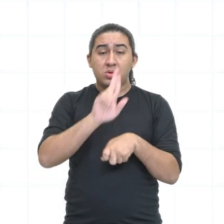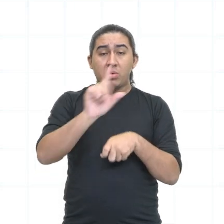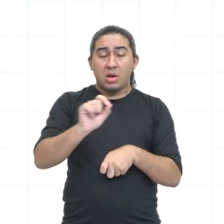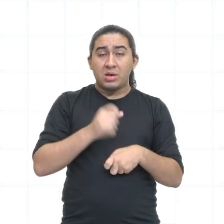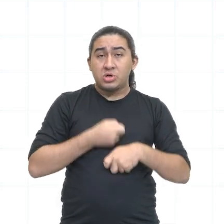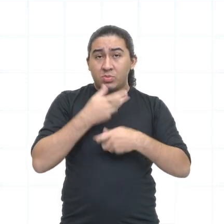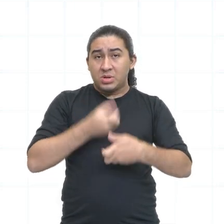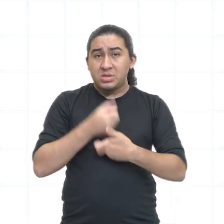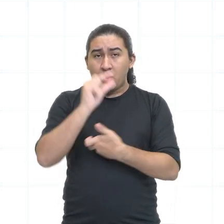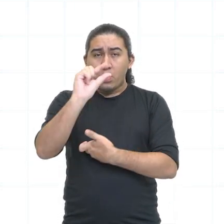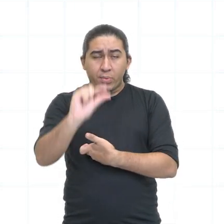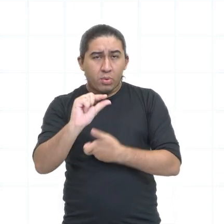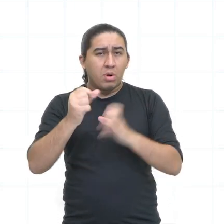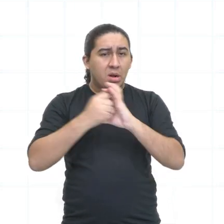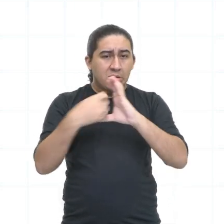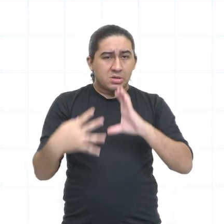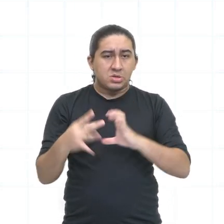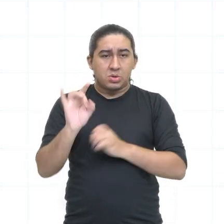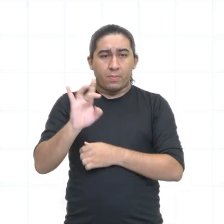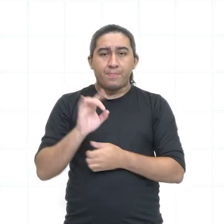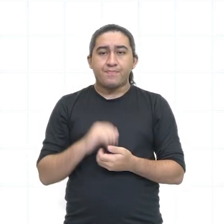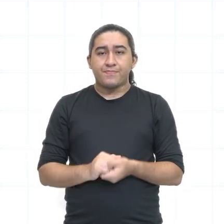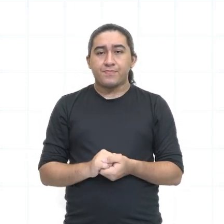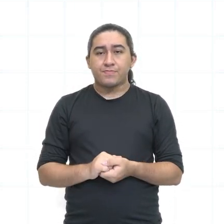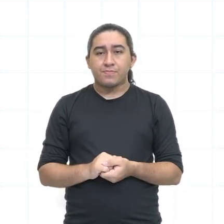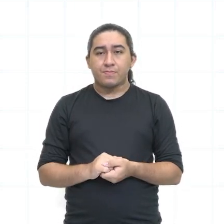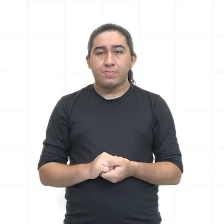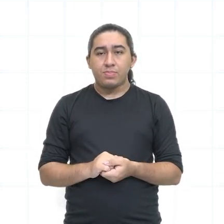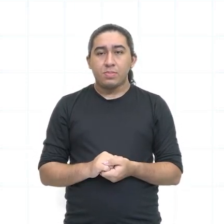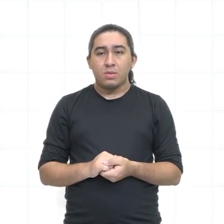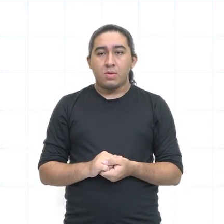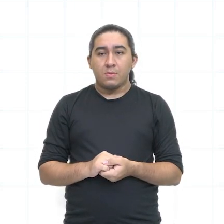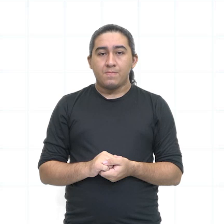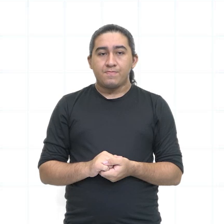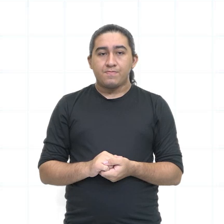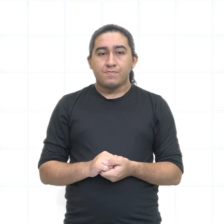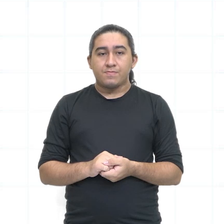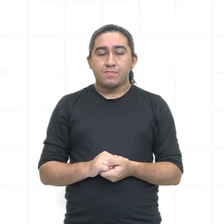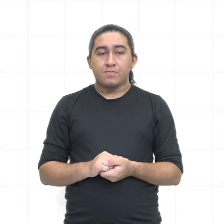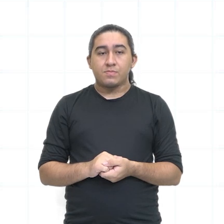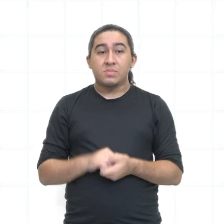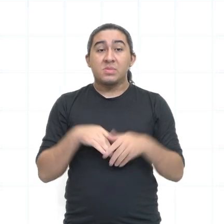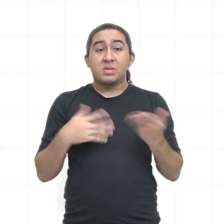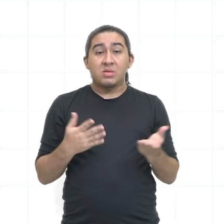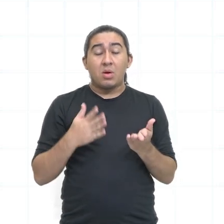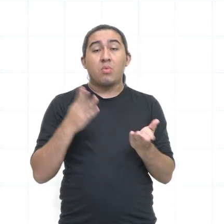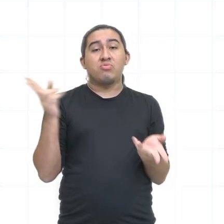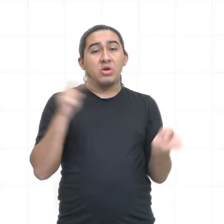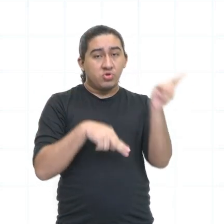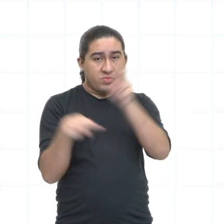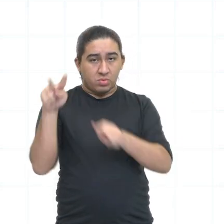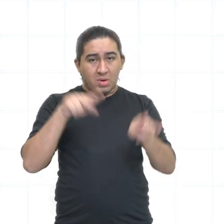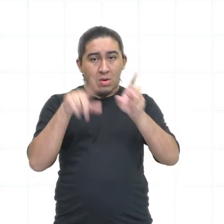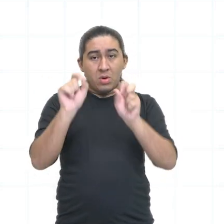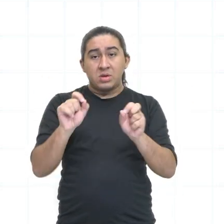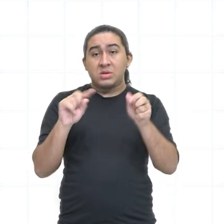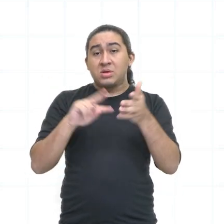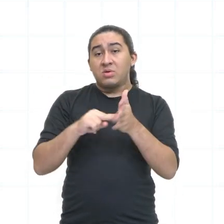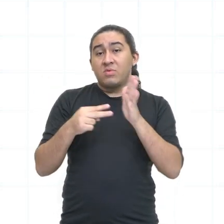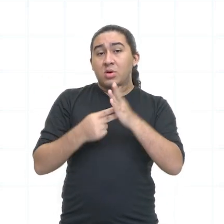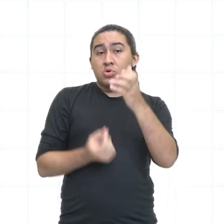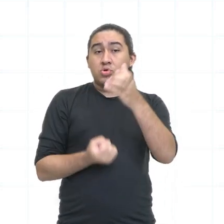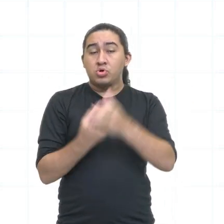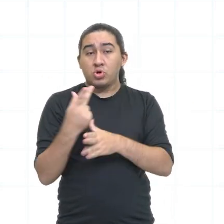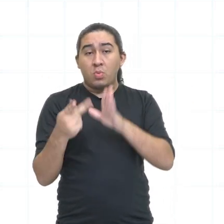de expressão. Então, nas artes plásticas, o minimalismo ele surgiu em